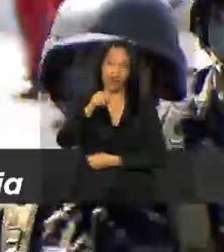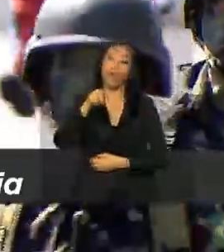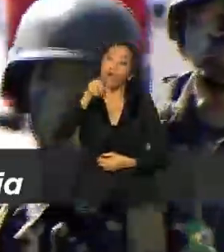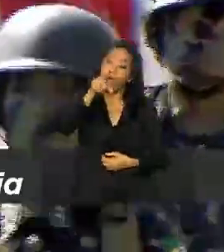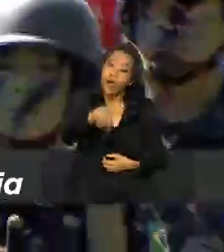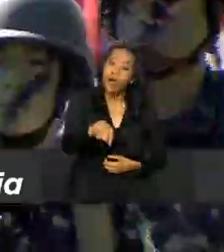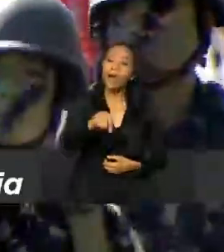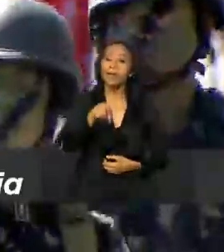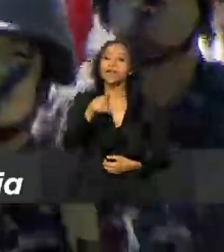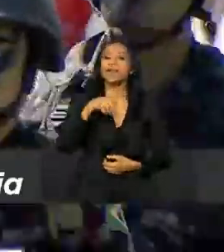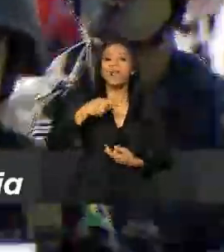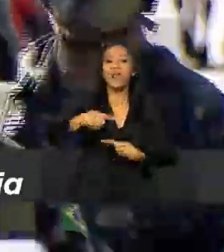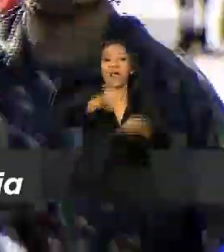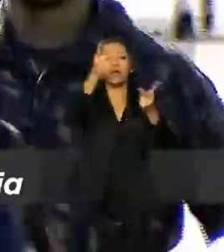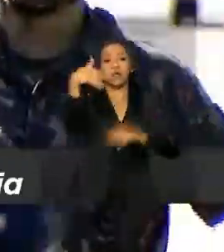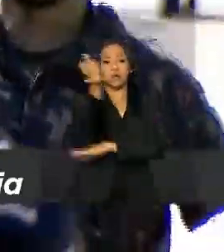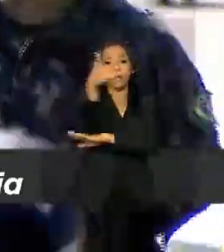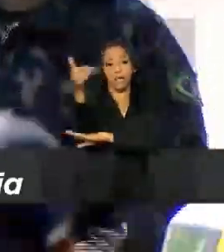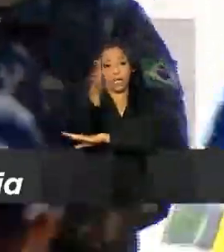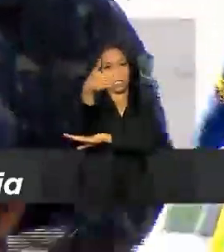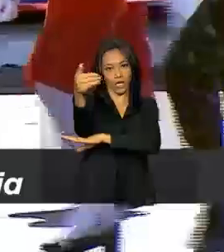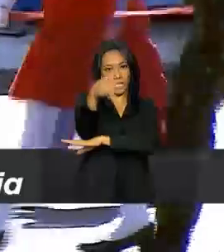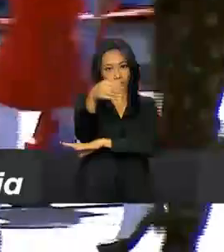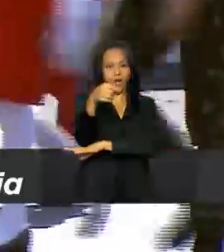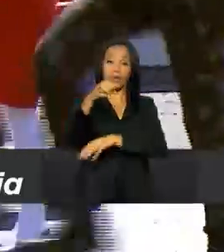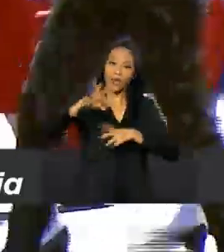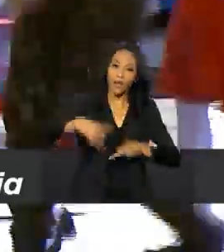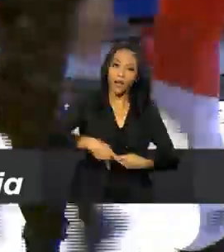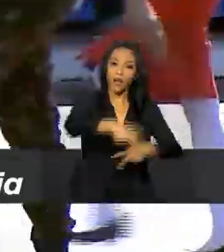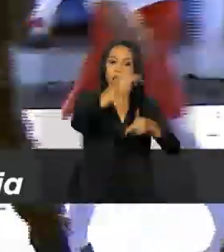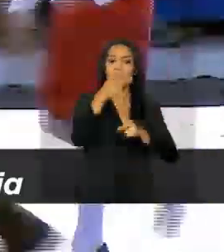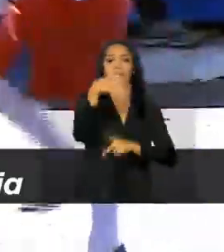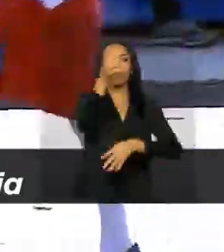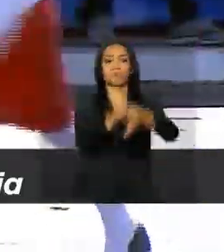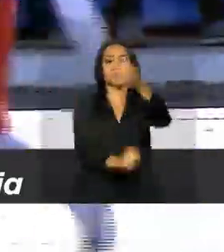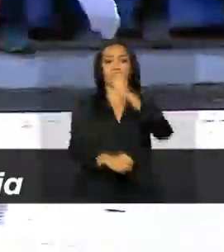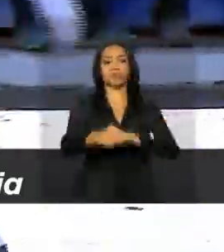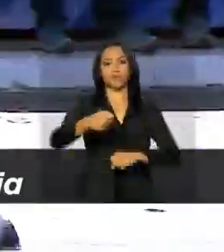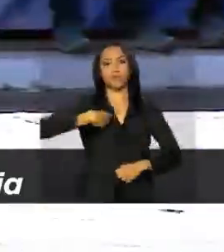além da bandeira nacional, o estandarte do Exército.